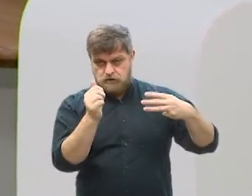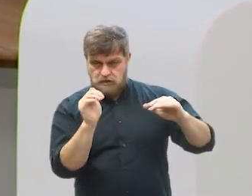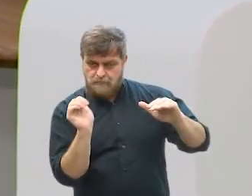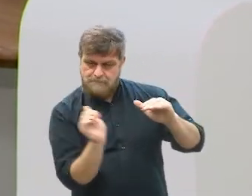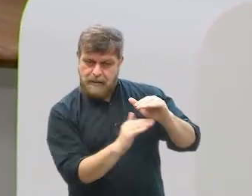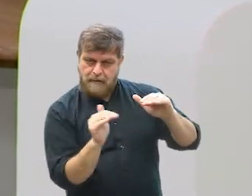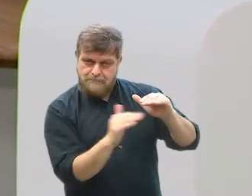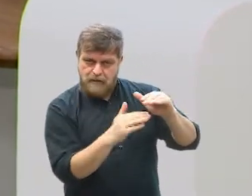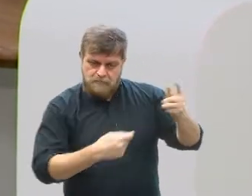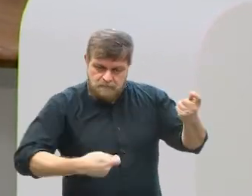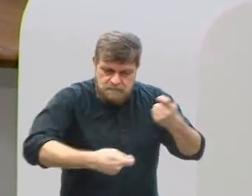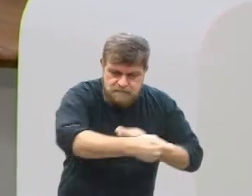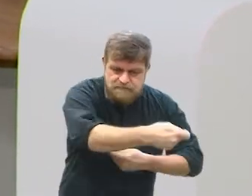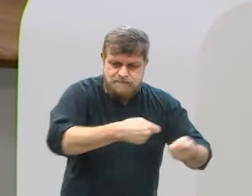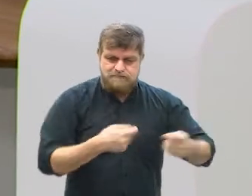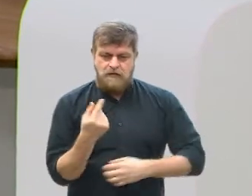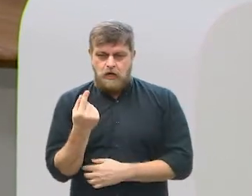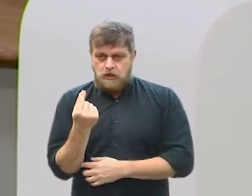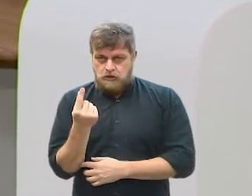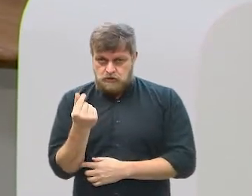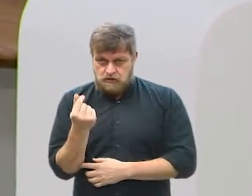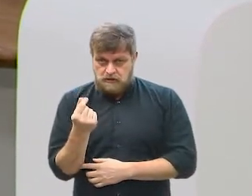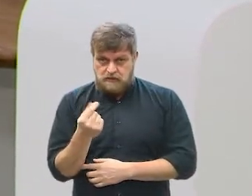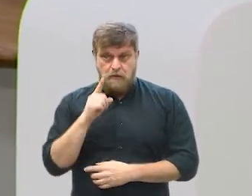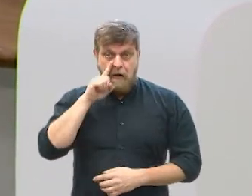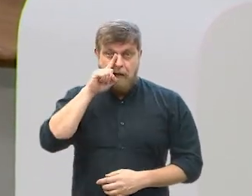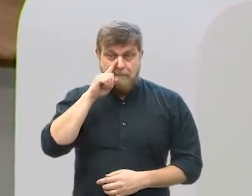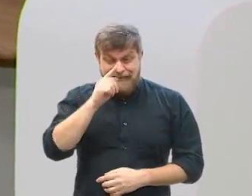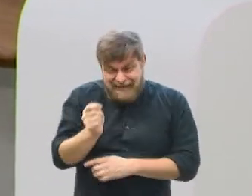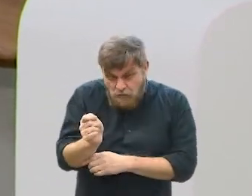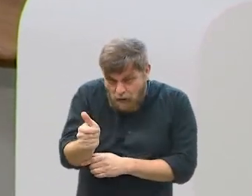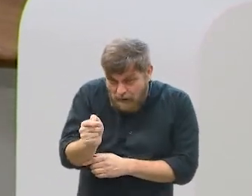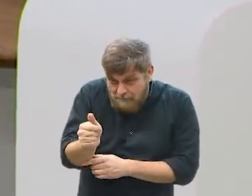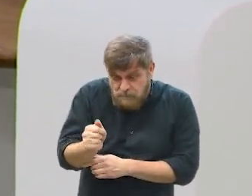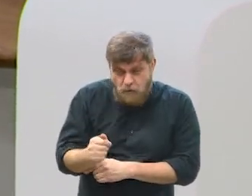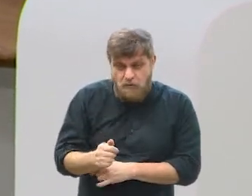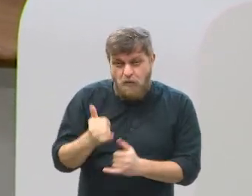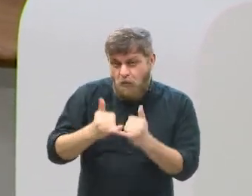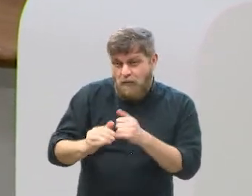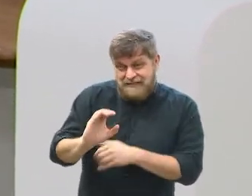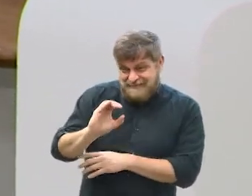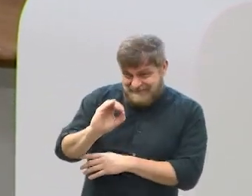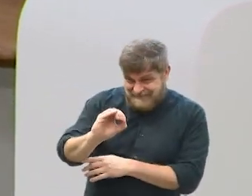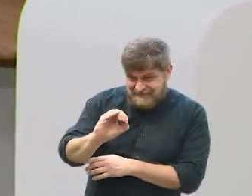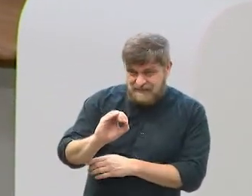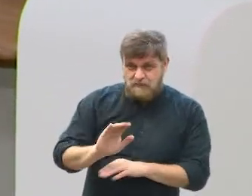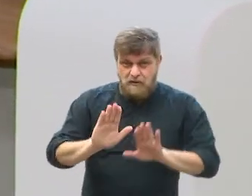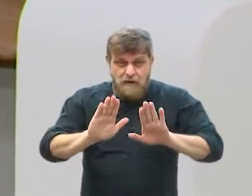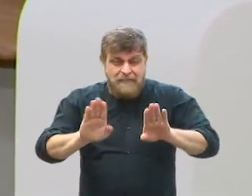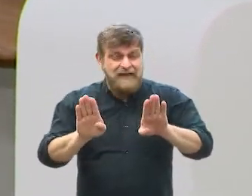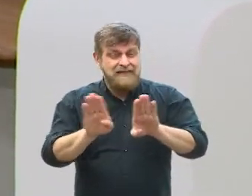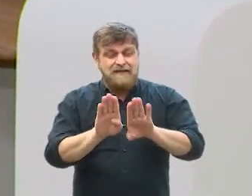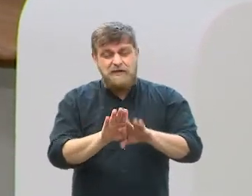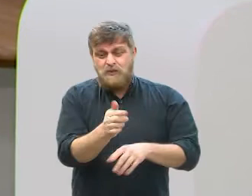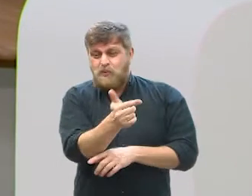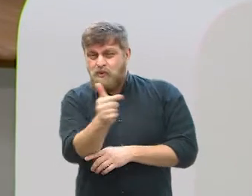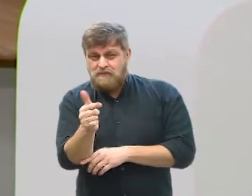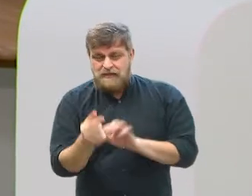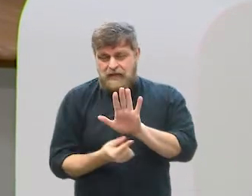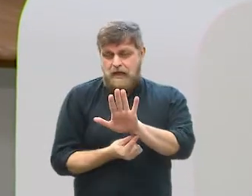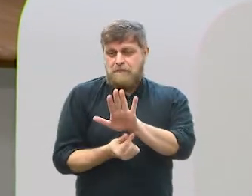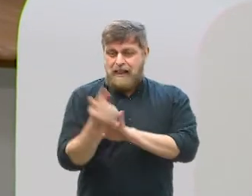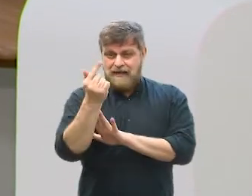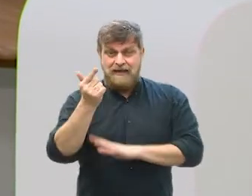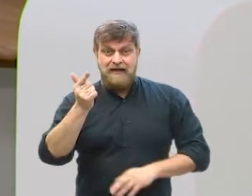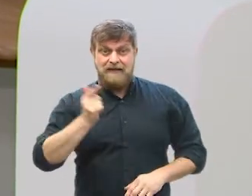investimentos de baixo risco, né? Risco praticamente zero, mas que também não tem muito rendimento.